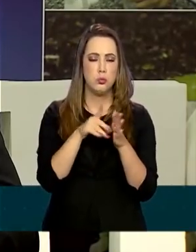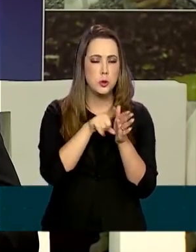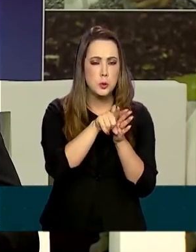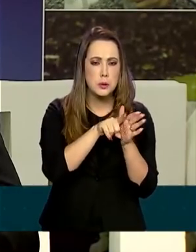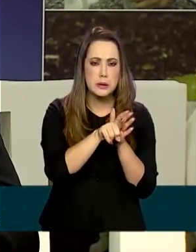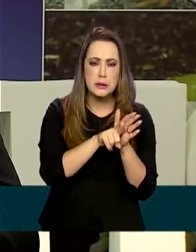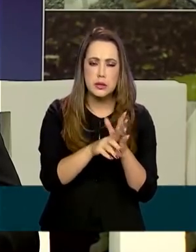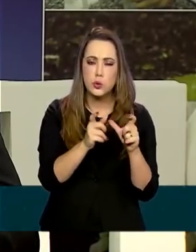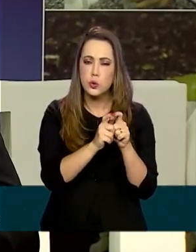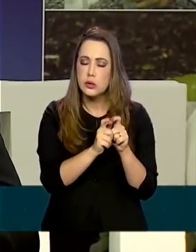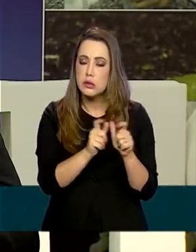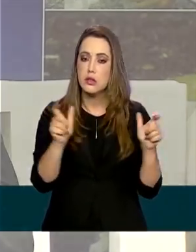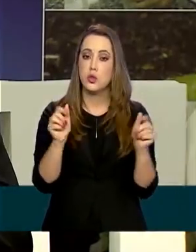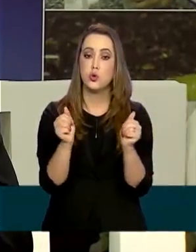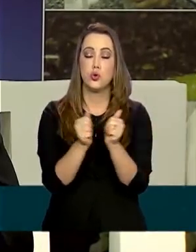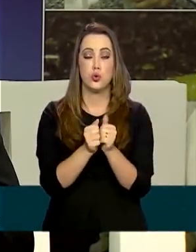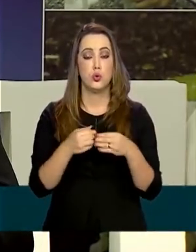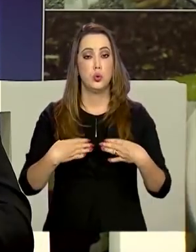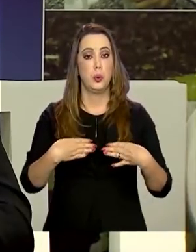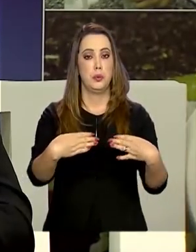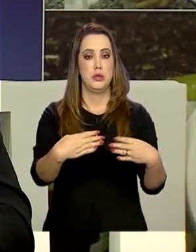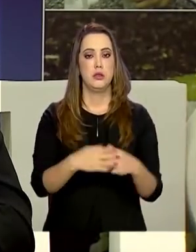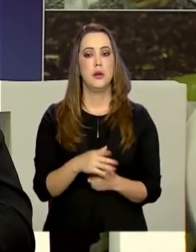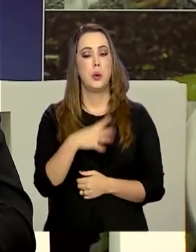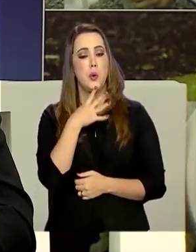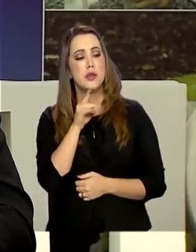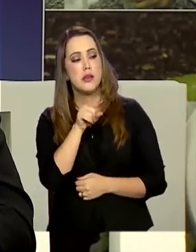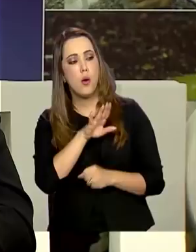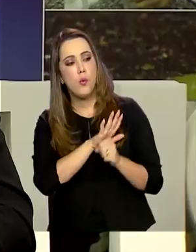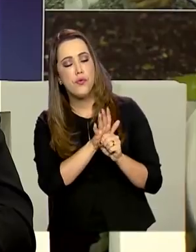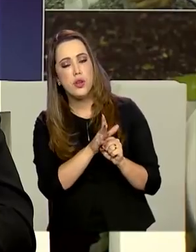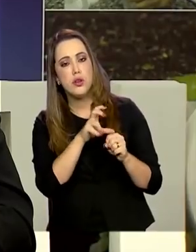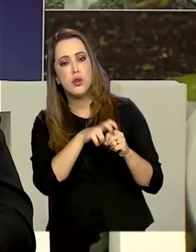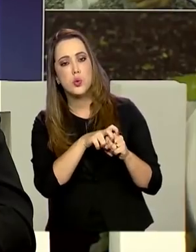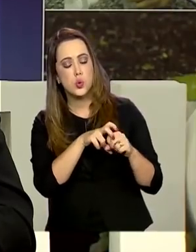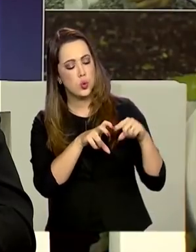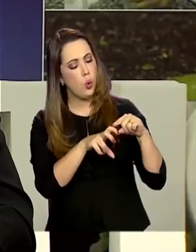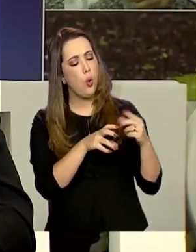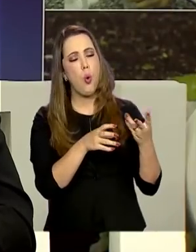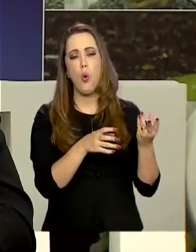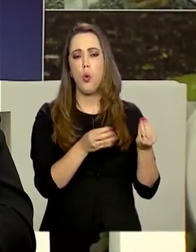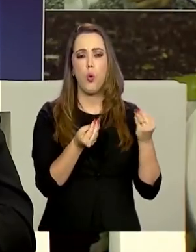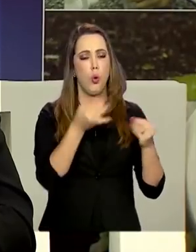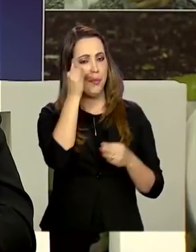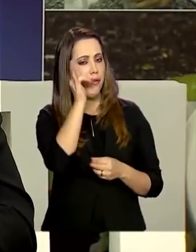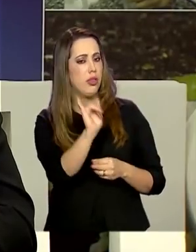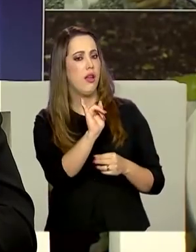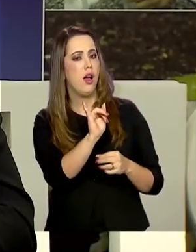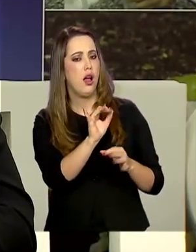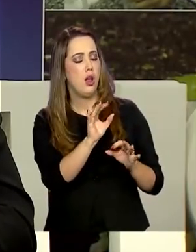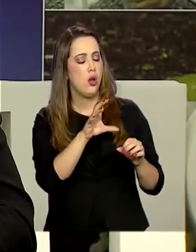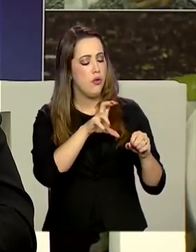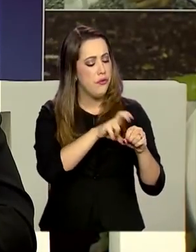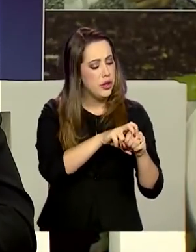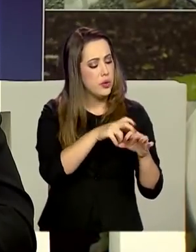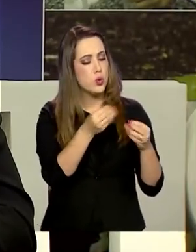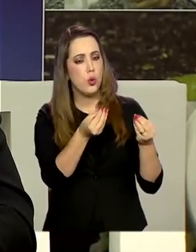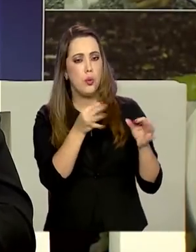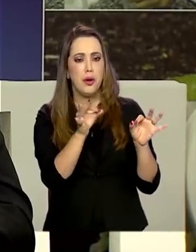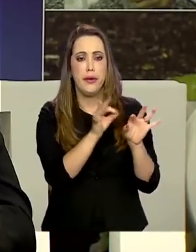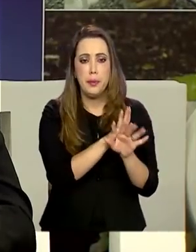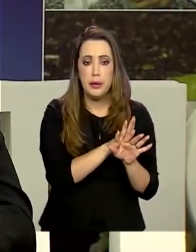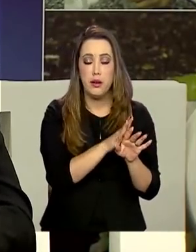trabalhando aqui junto com o ministério você tem que conhecer o vírus conhecer como que ele pode ser combatido a e